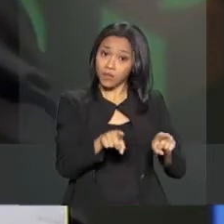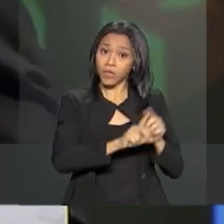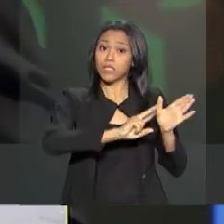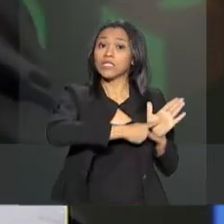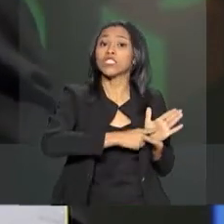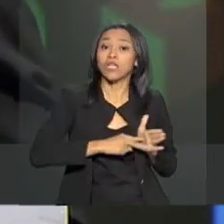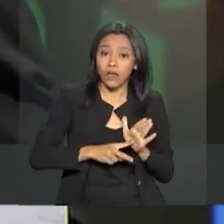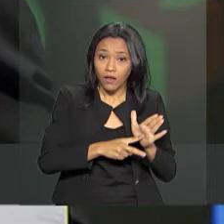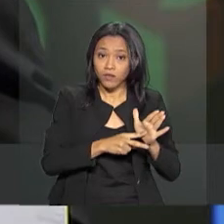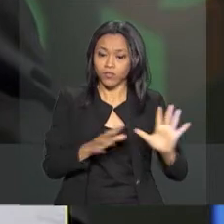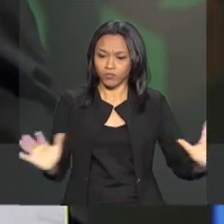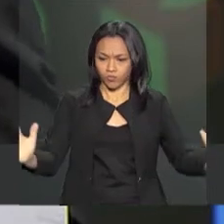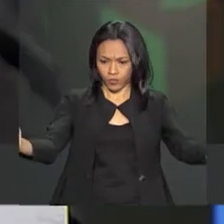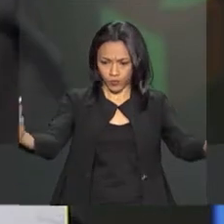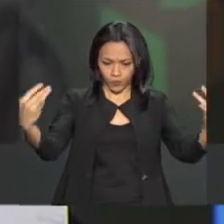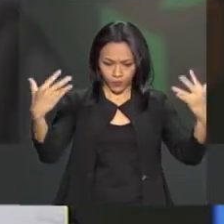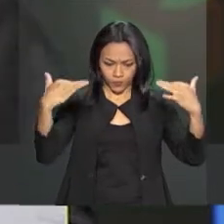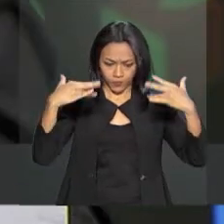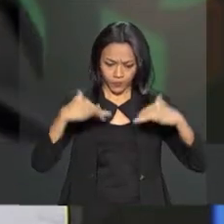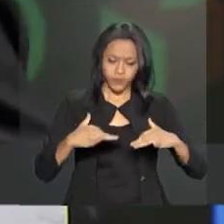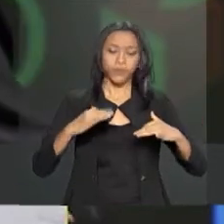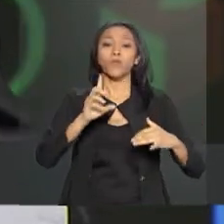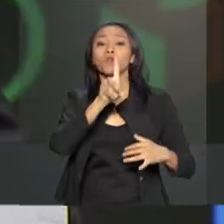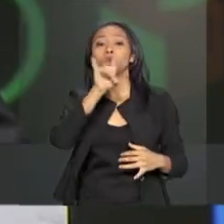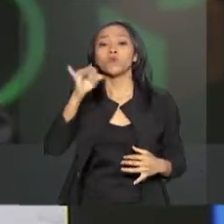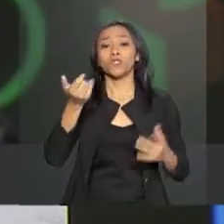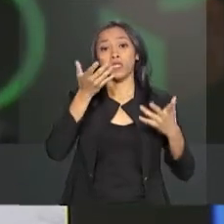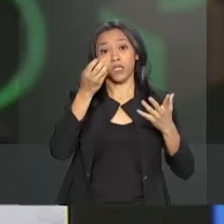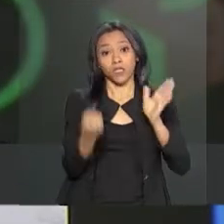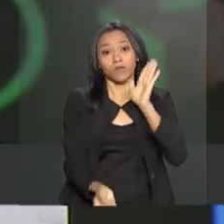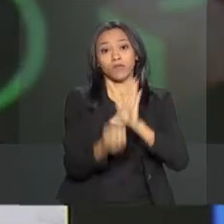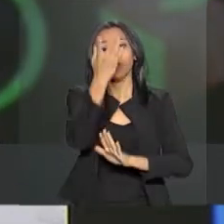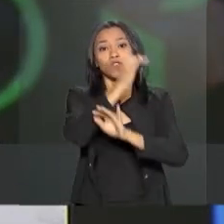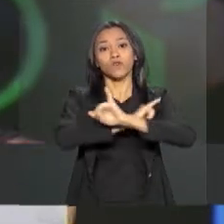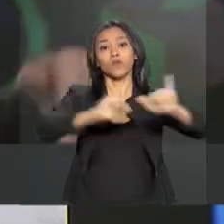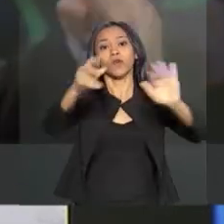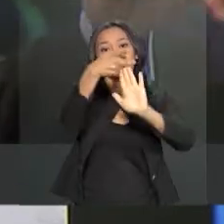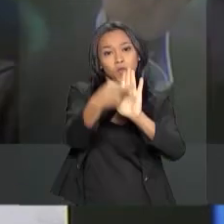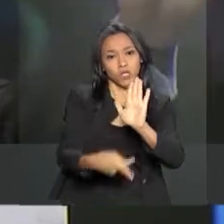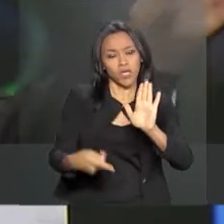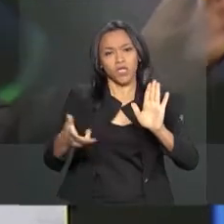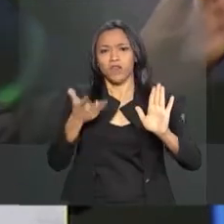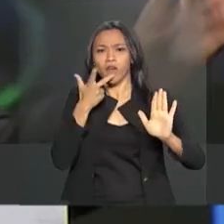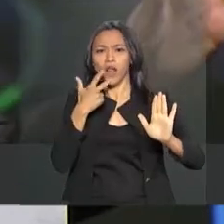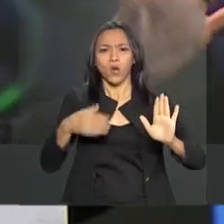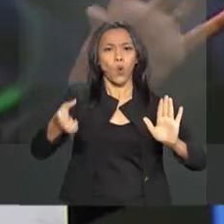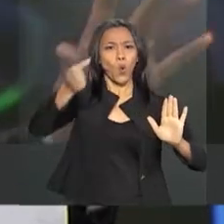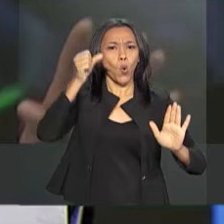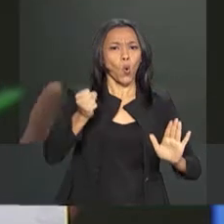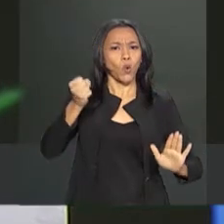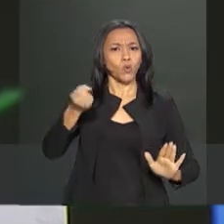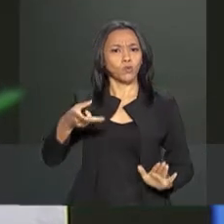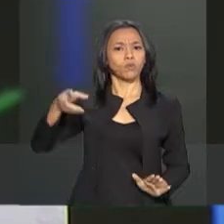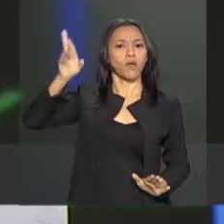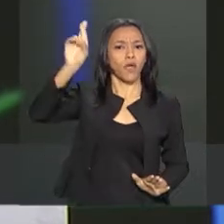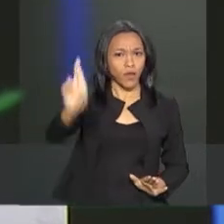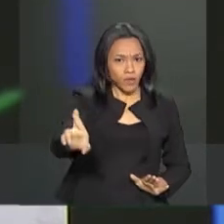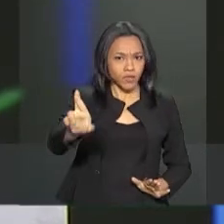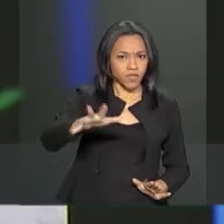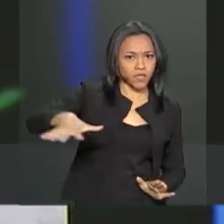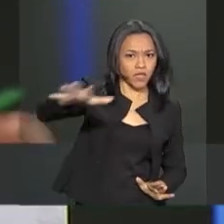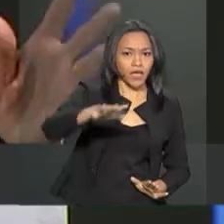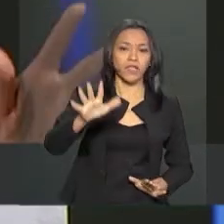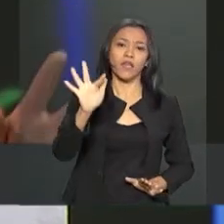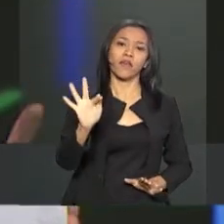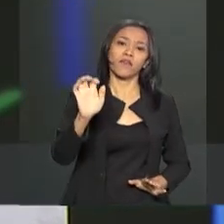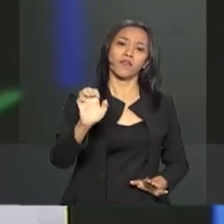com as centrais sindicais. Tanto que no dia que lançamos o projeto, falaram de um lado 8 representantes de